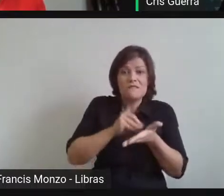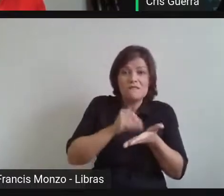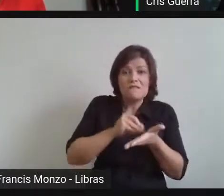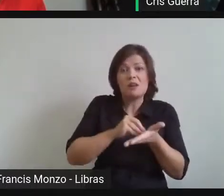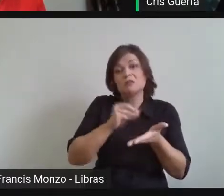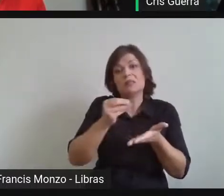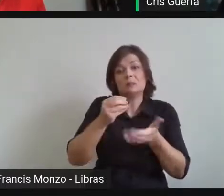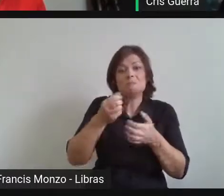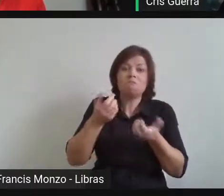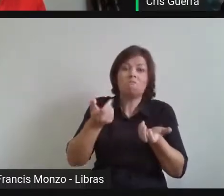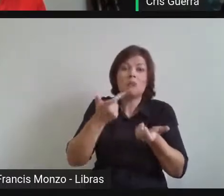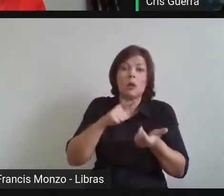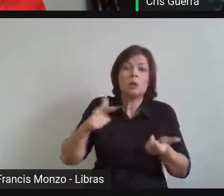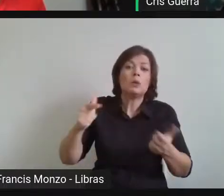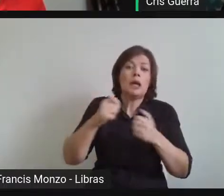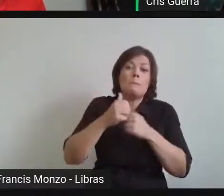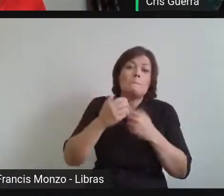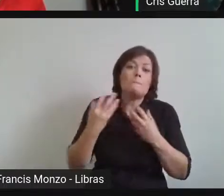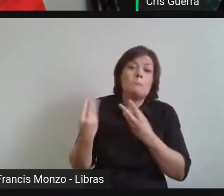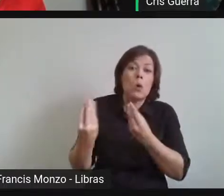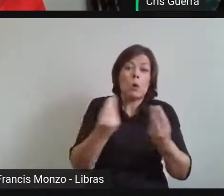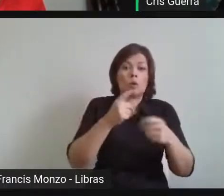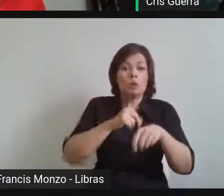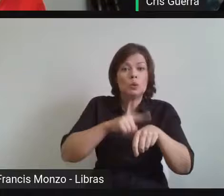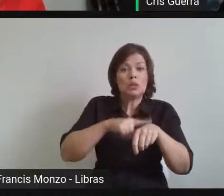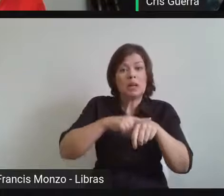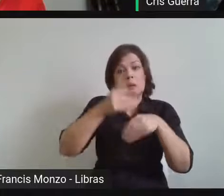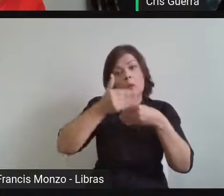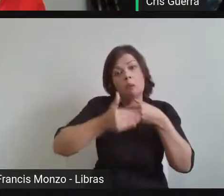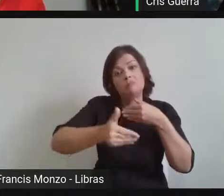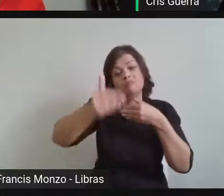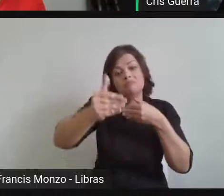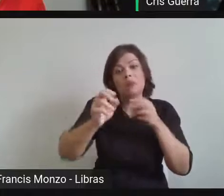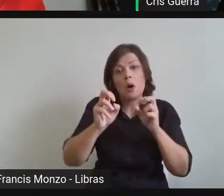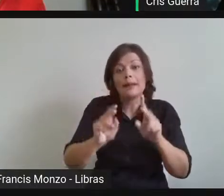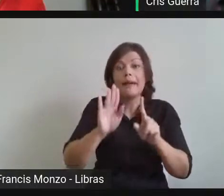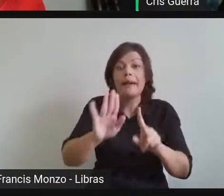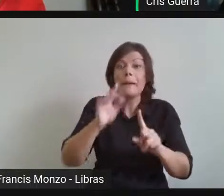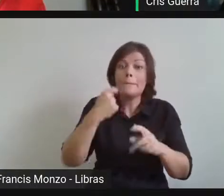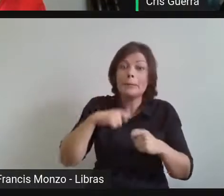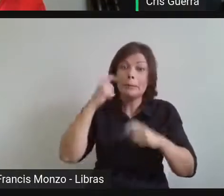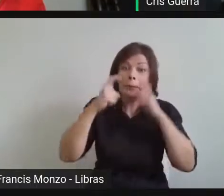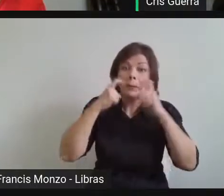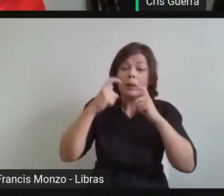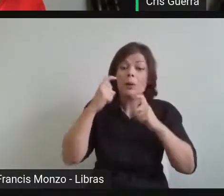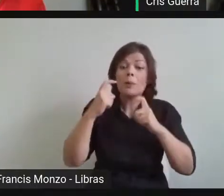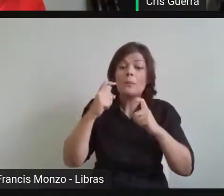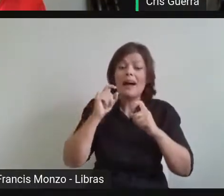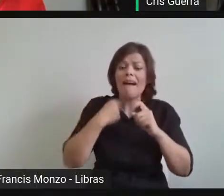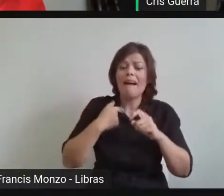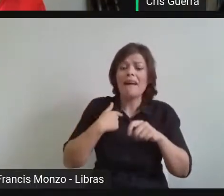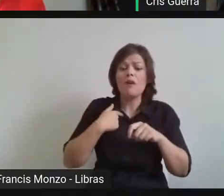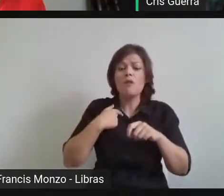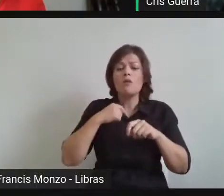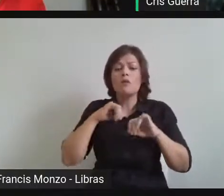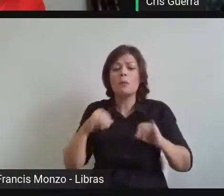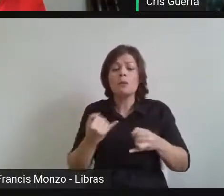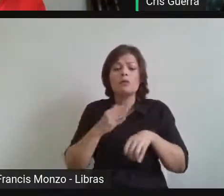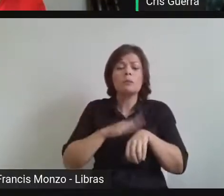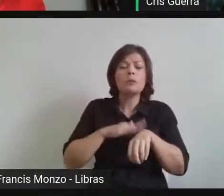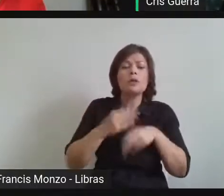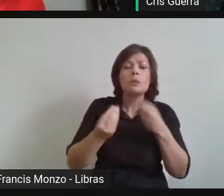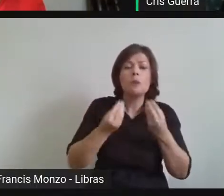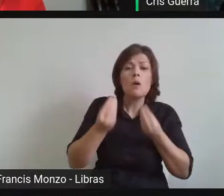as amizades que a gente vai investir, né? Onde você vai investir o seu tempo, as batalhas que você vai topar ou não e tudo